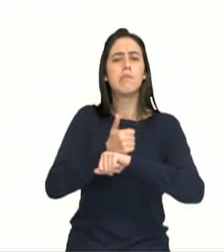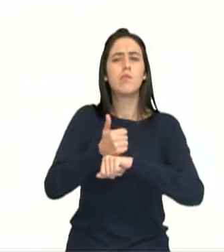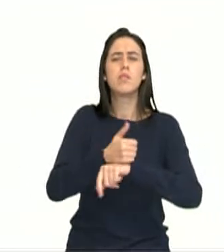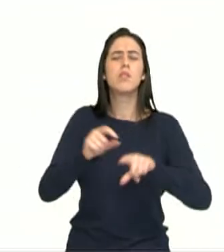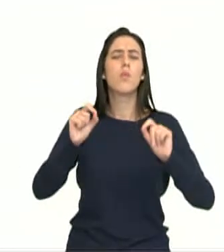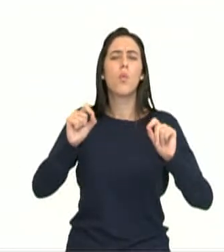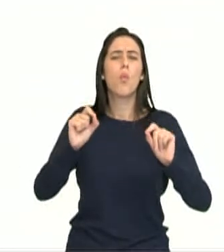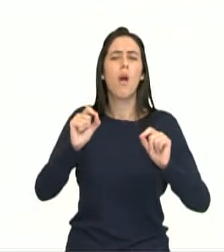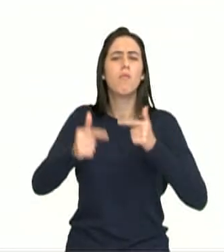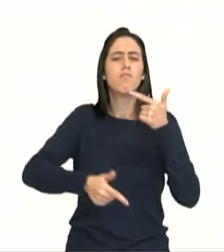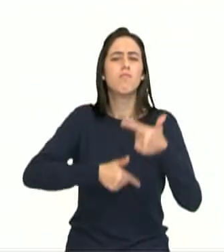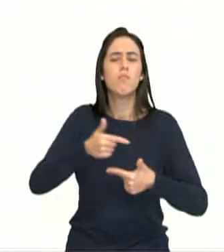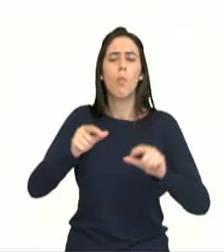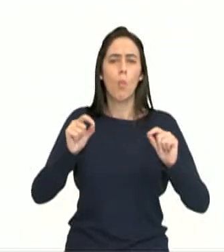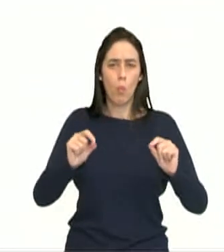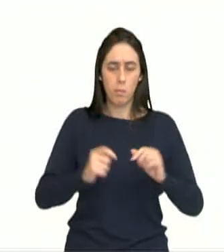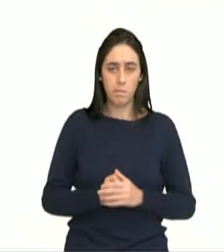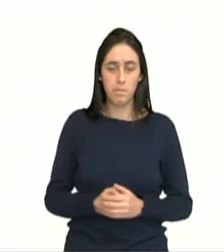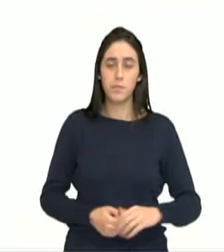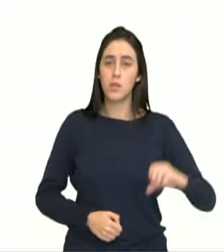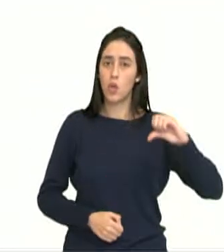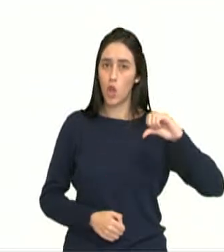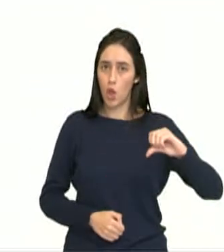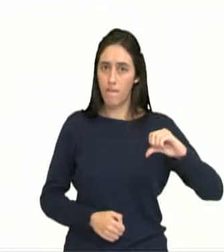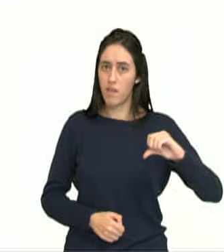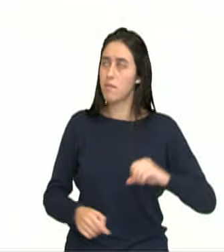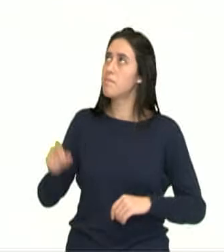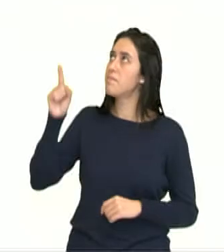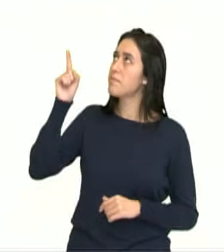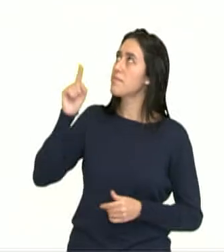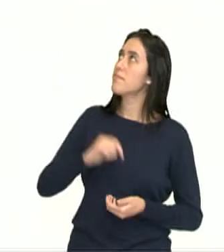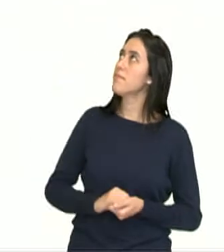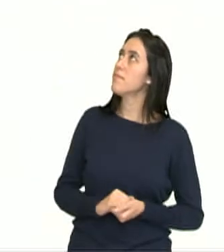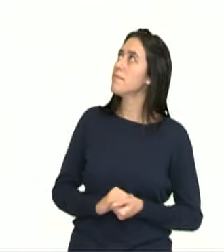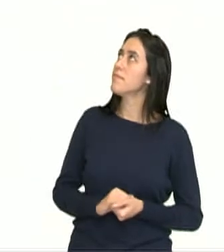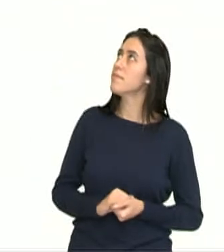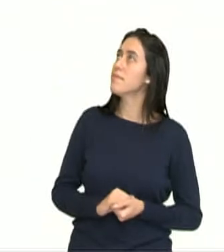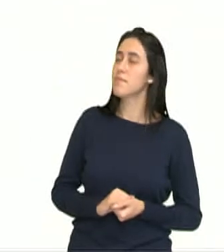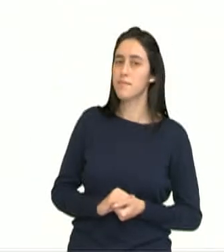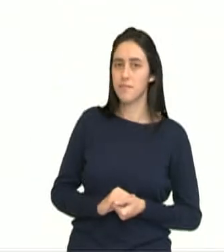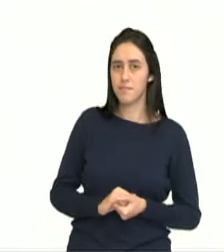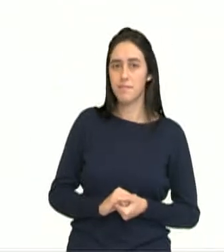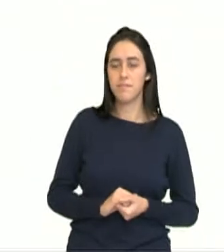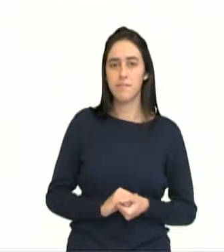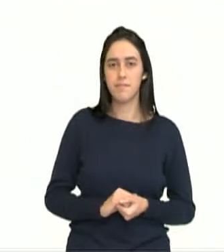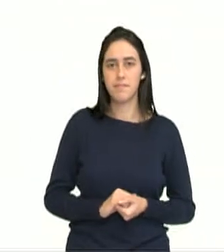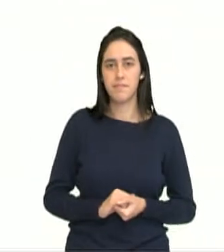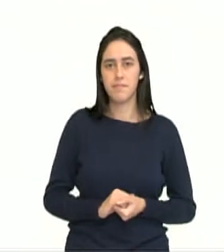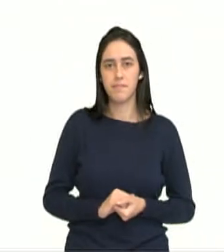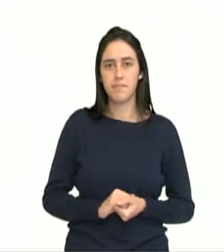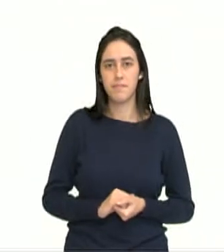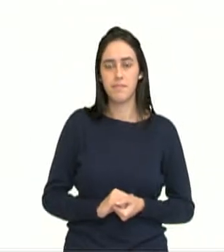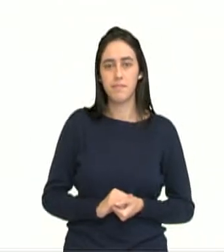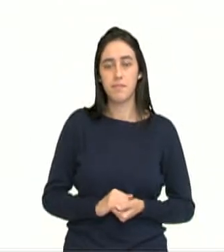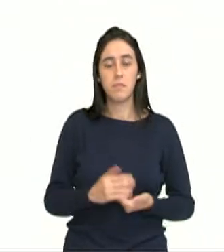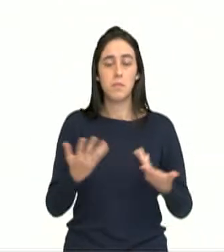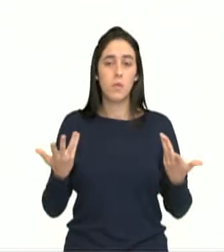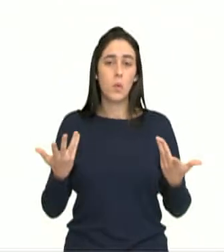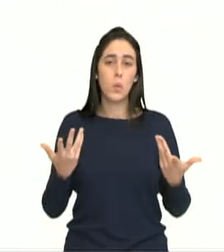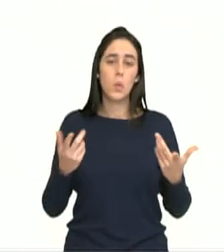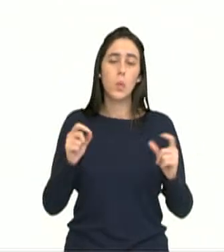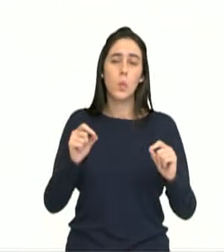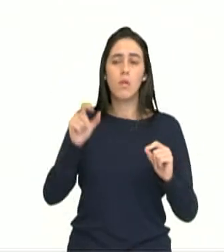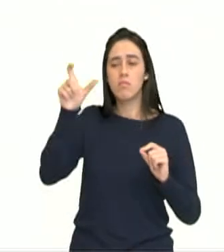8. E a questão 9. What can you say about his work? Né? Tanto quanto, pessoal, o que se pode dizer sobre